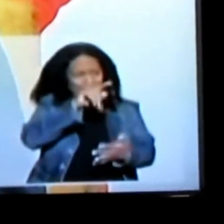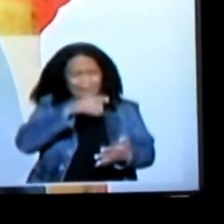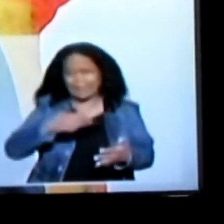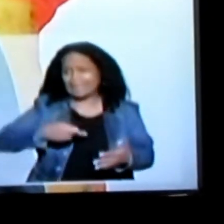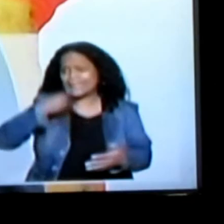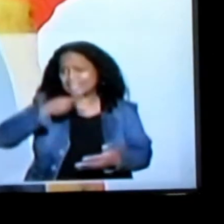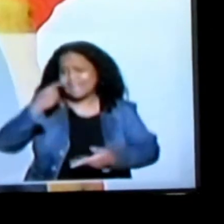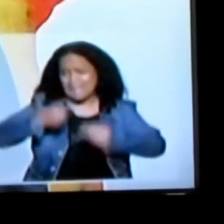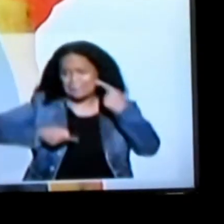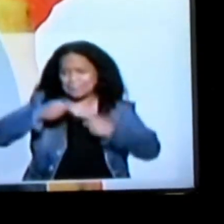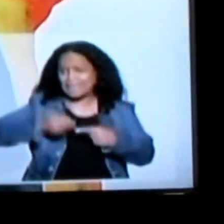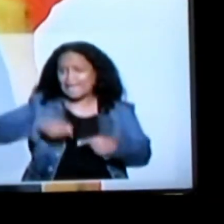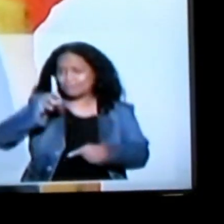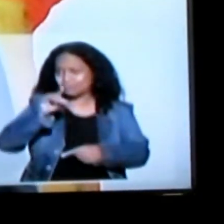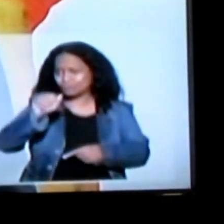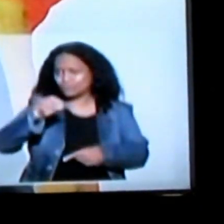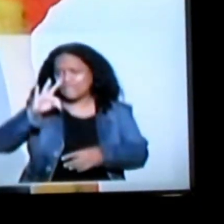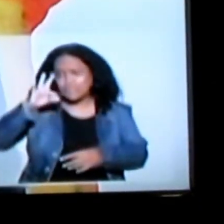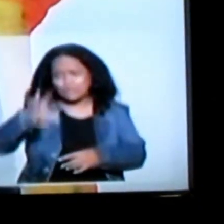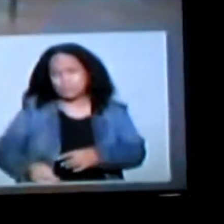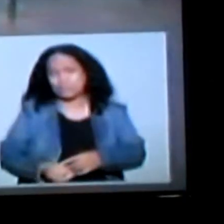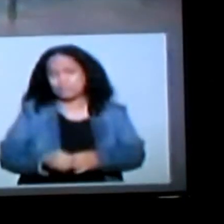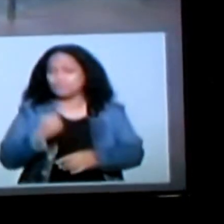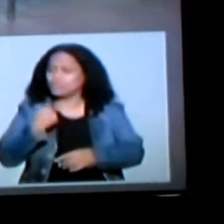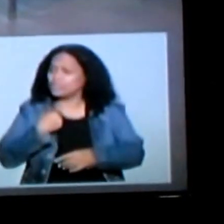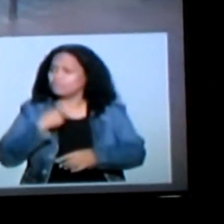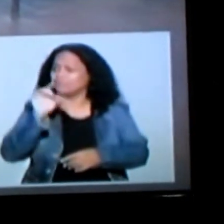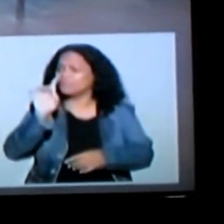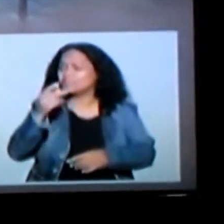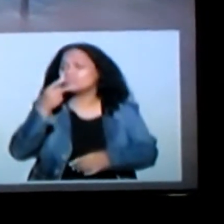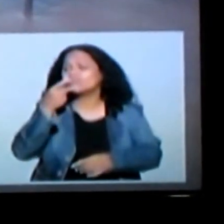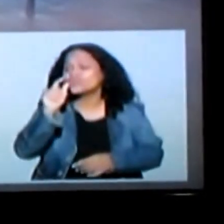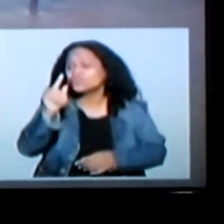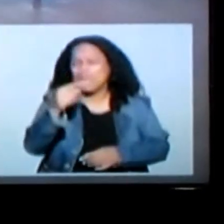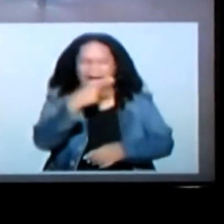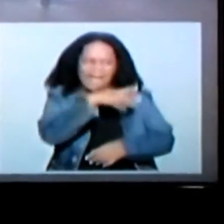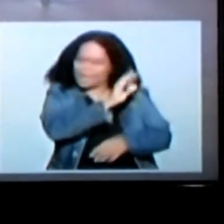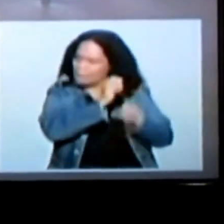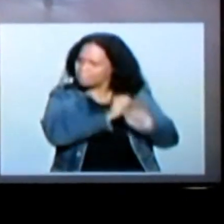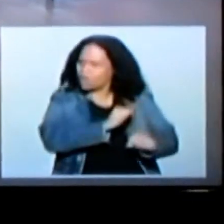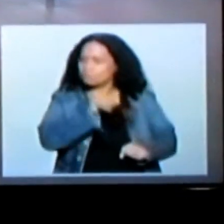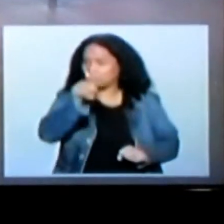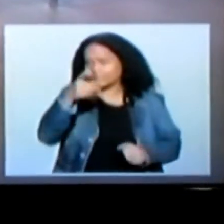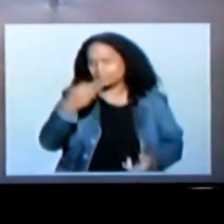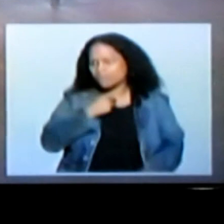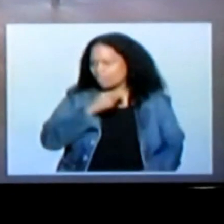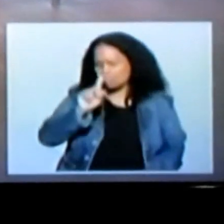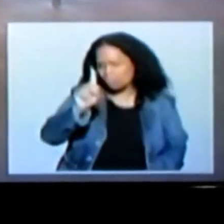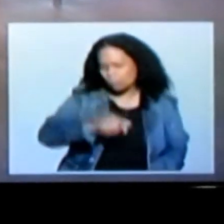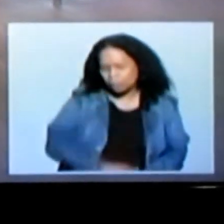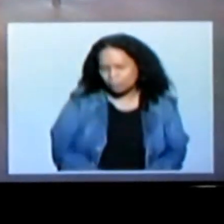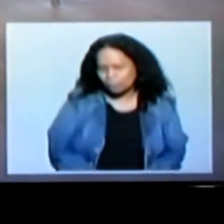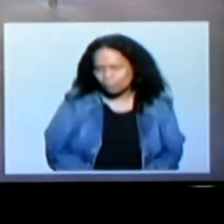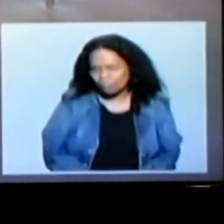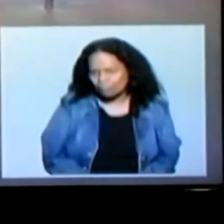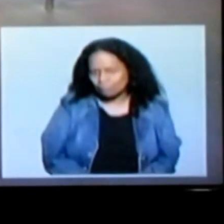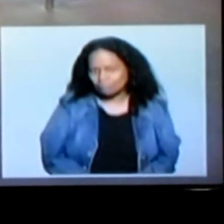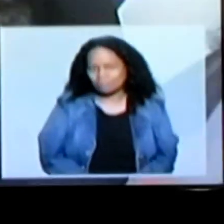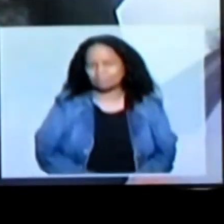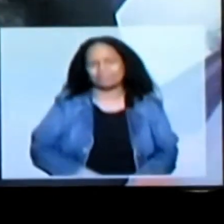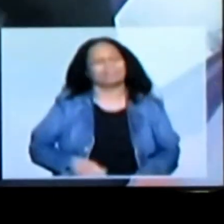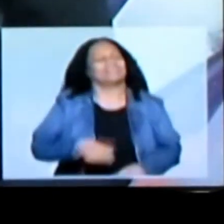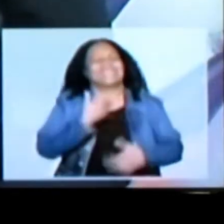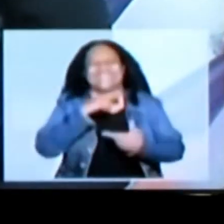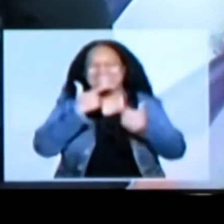Kéfera, a Kéfera fala palavrão o dia inteiro, eu falei dois. Vocês falam que mas dela eu já espero. Eu falei, ai meu Deus. Gente,